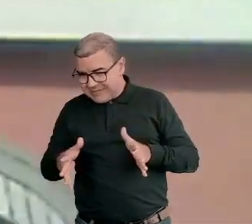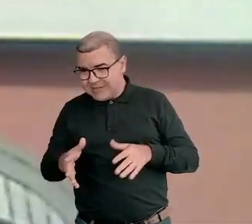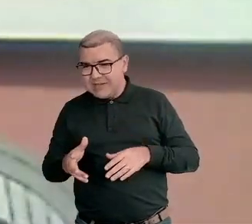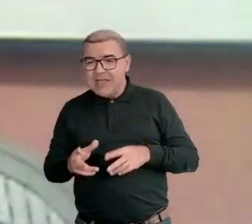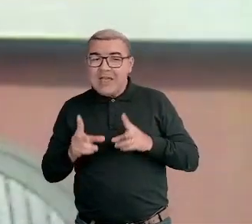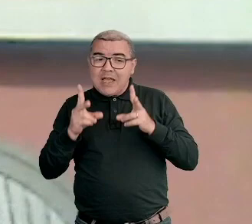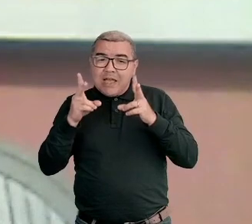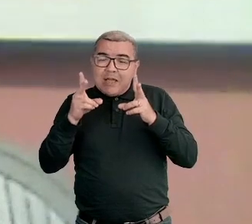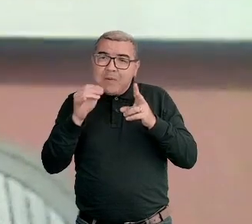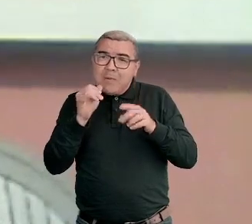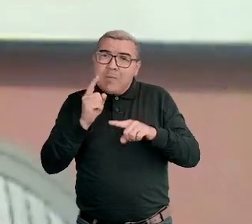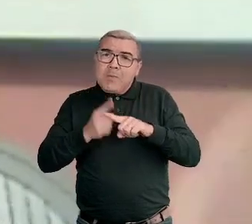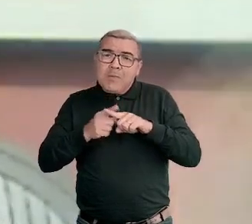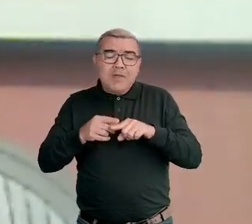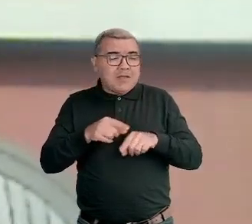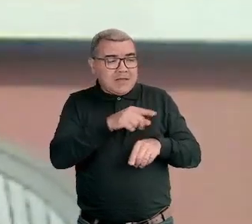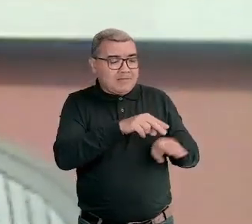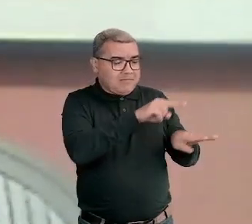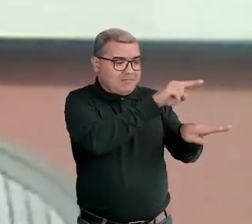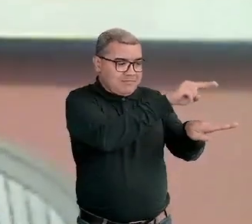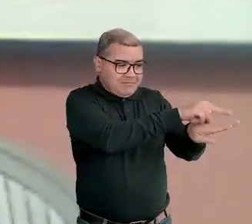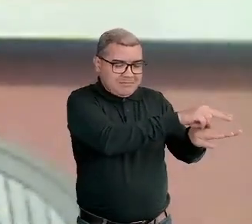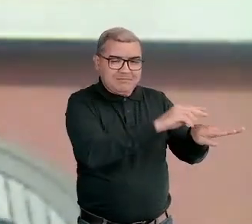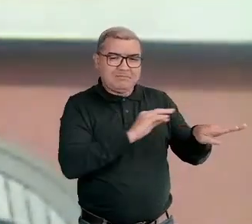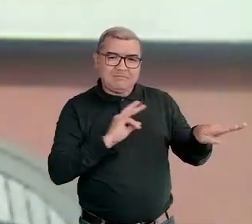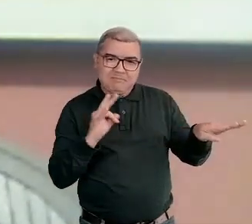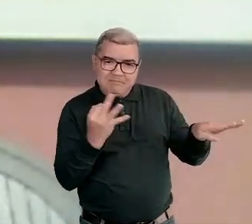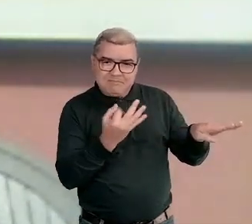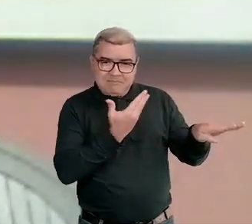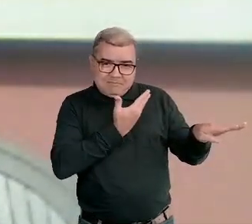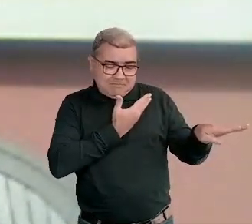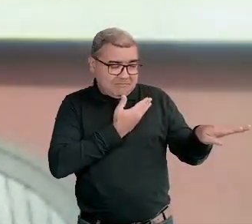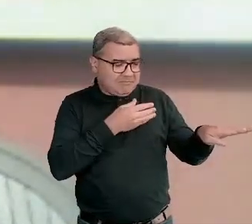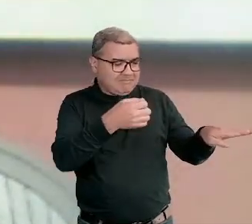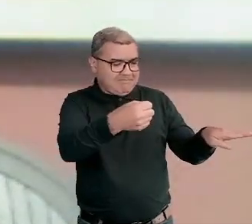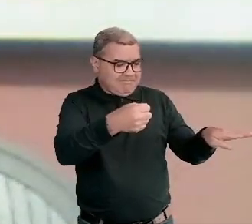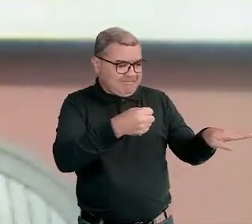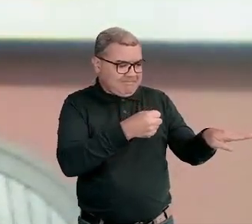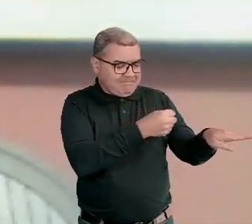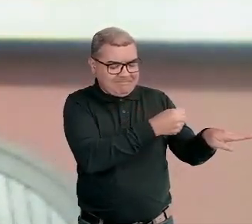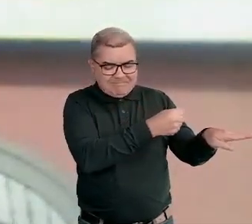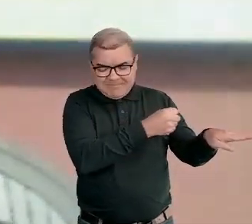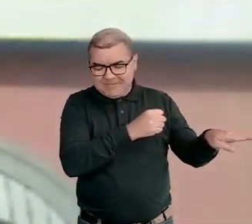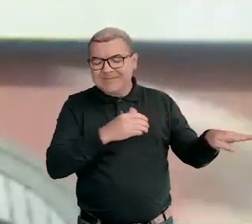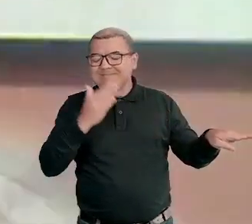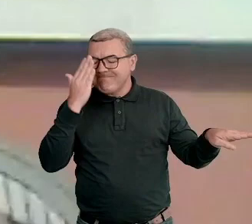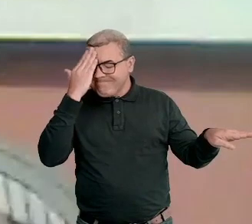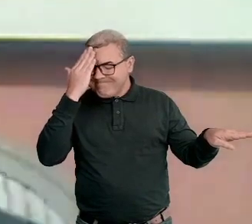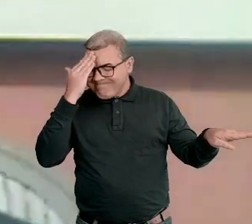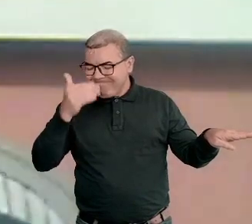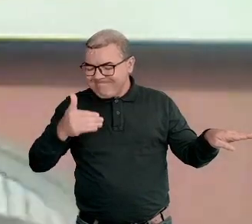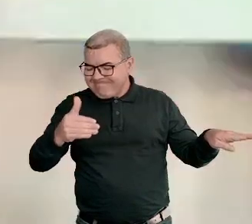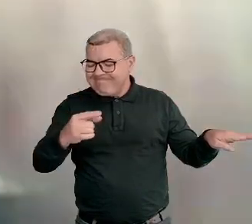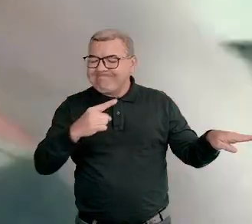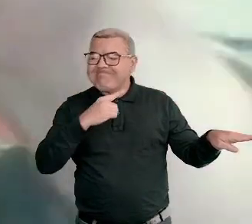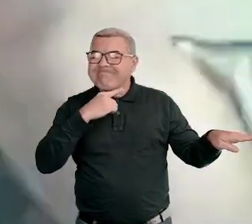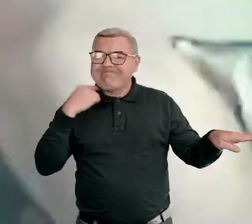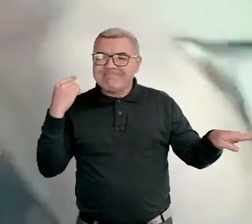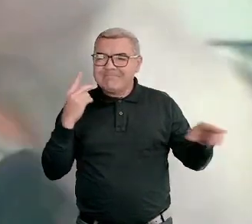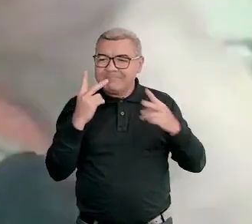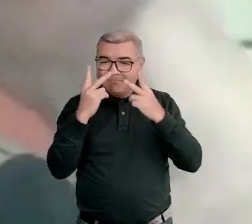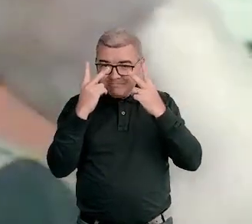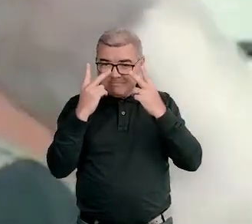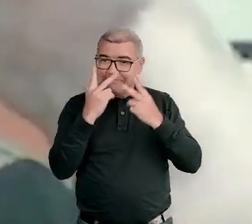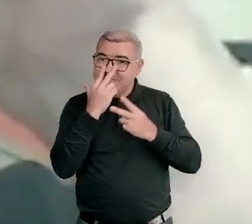porta e que a pessoa, muitas delas, nunca mais viram os seus seres amados, né? E viam, nos